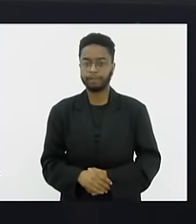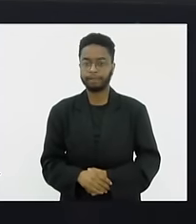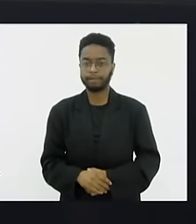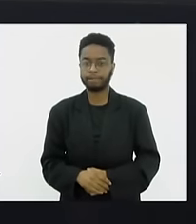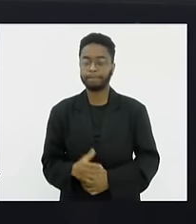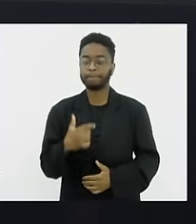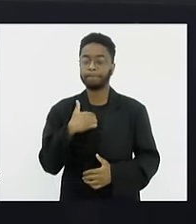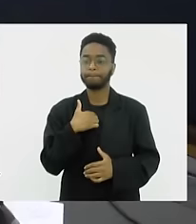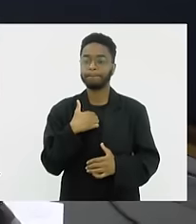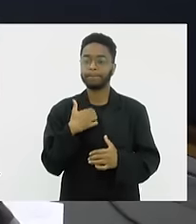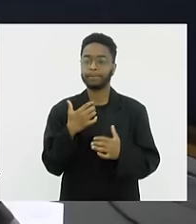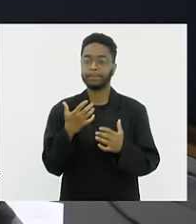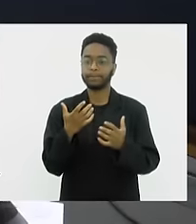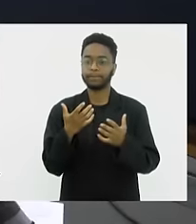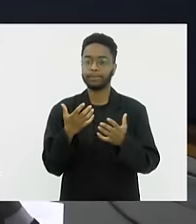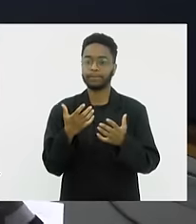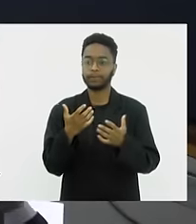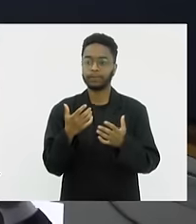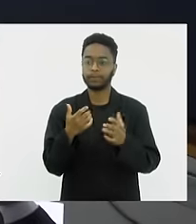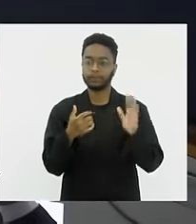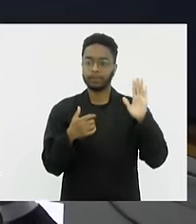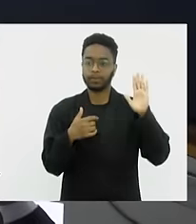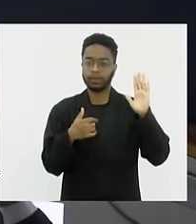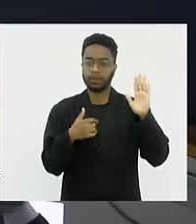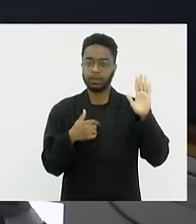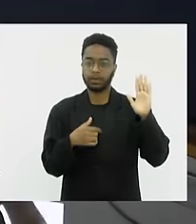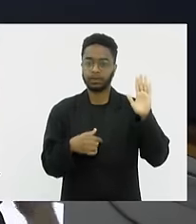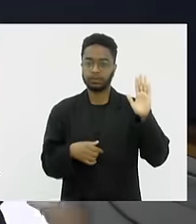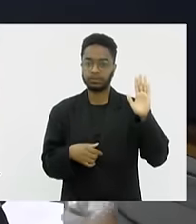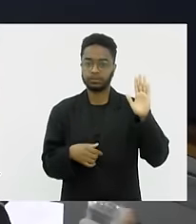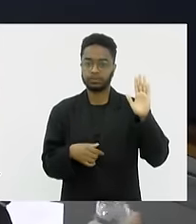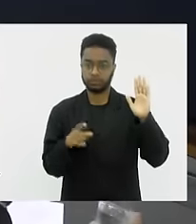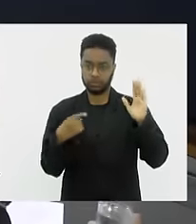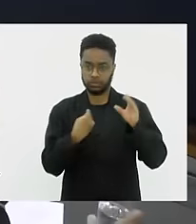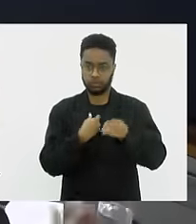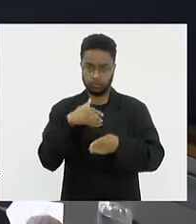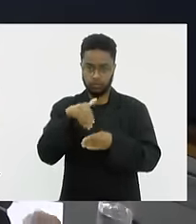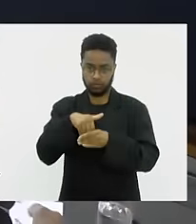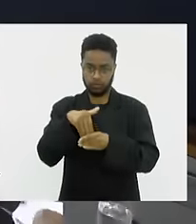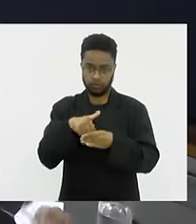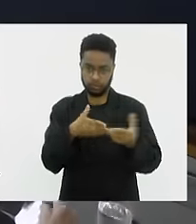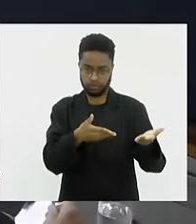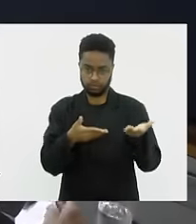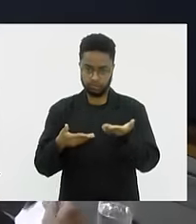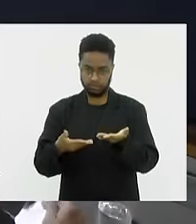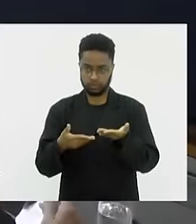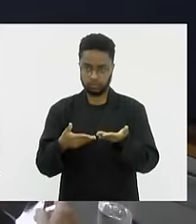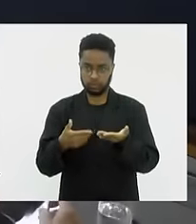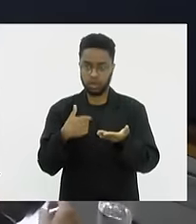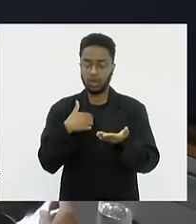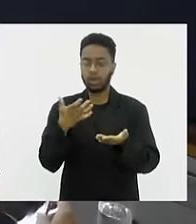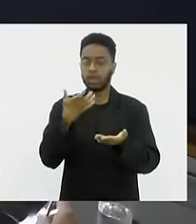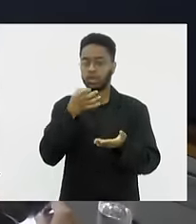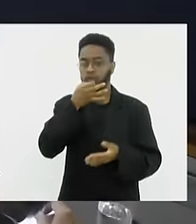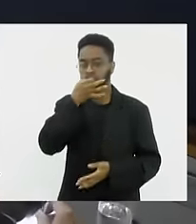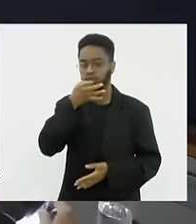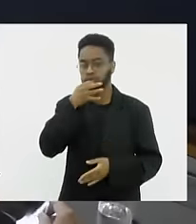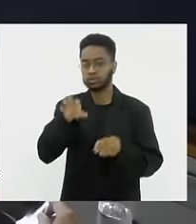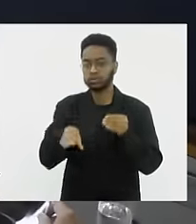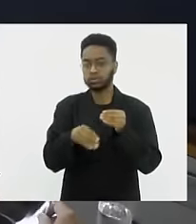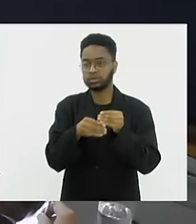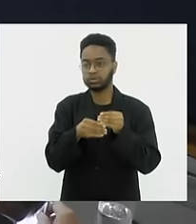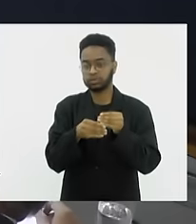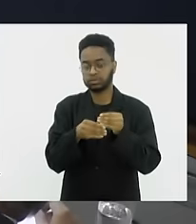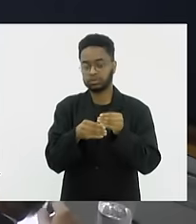queria sugerir... As empresas foram classificadas. Perfeito. Deputado, então vamos votar a convocação. Queria sugerir a inclusão. A inclusão de quem?